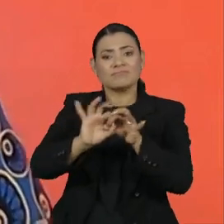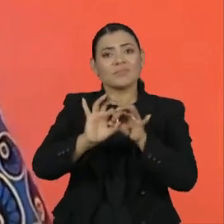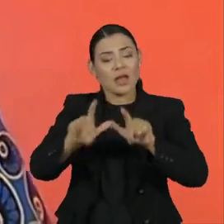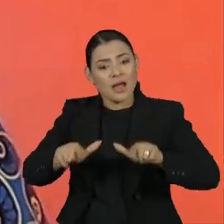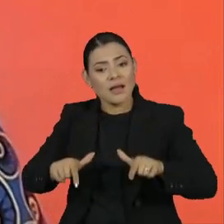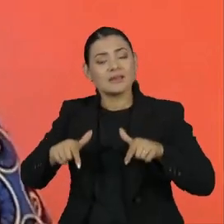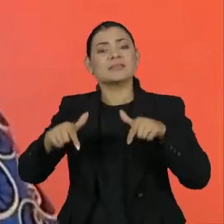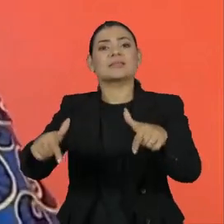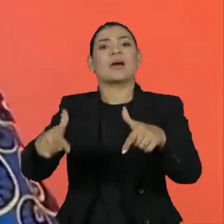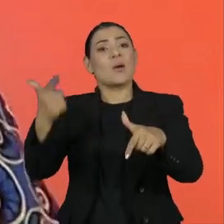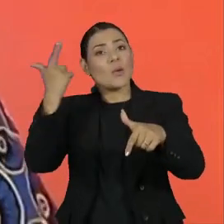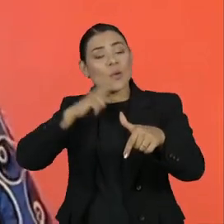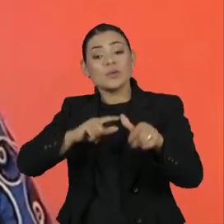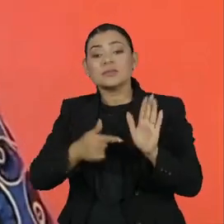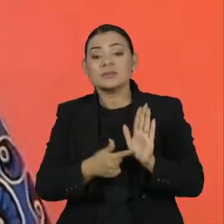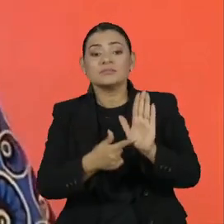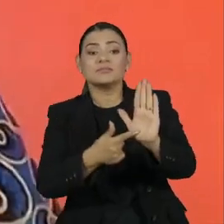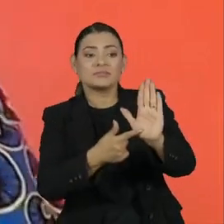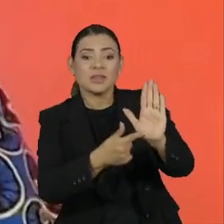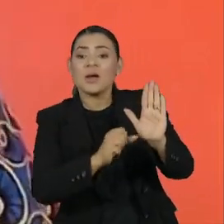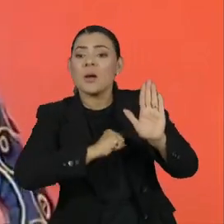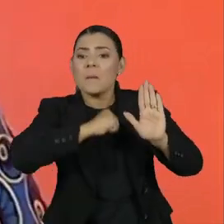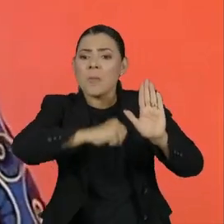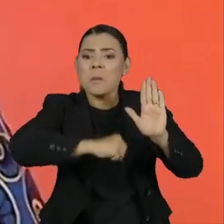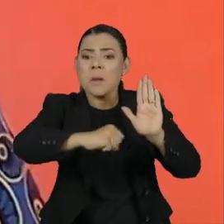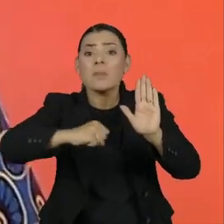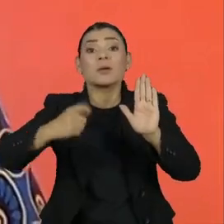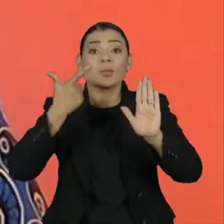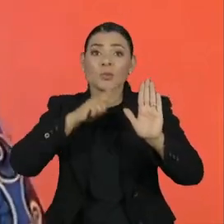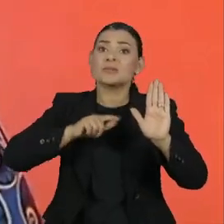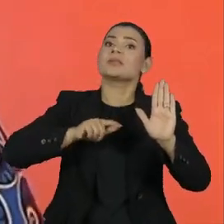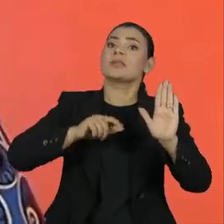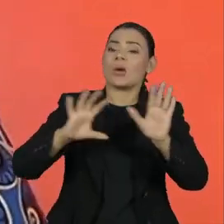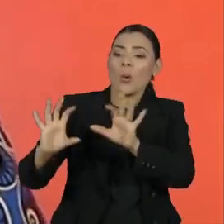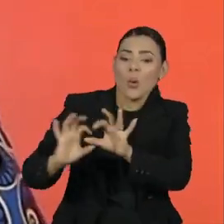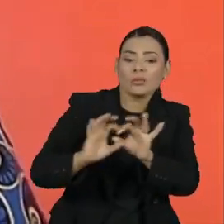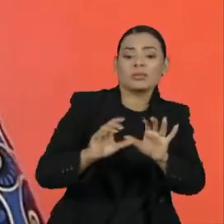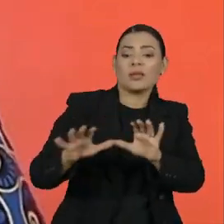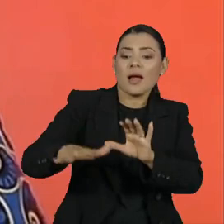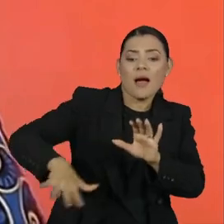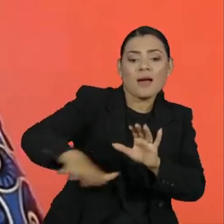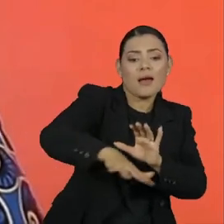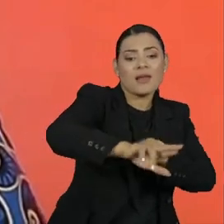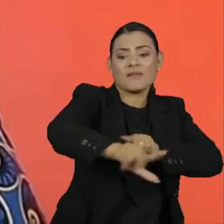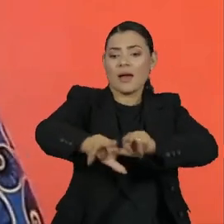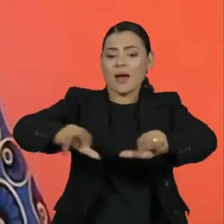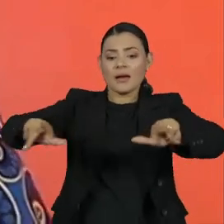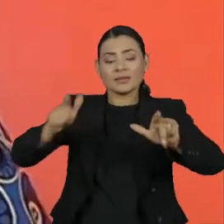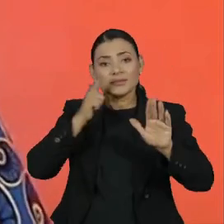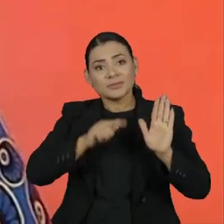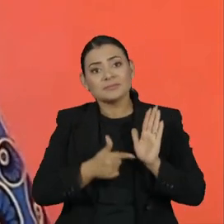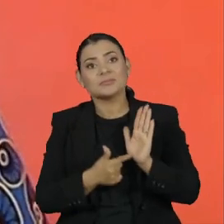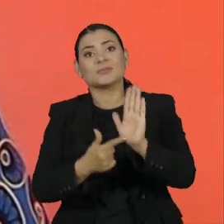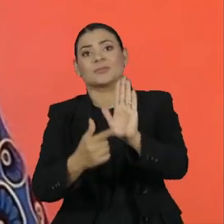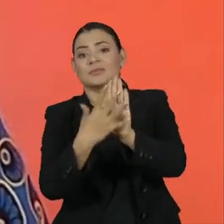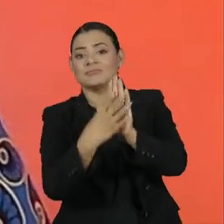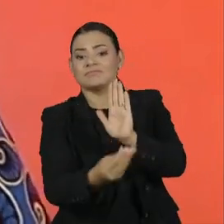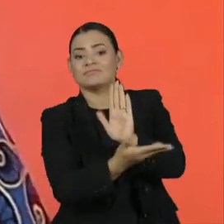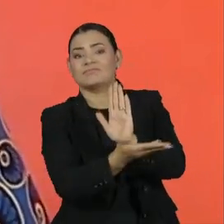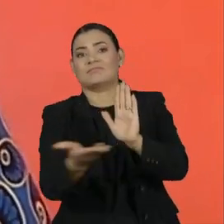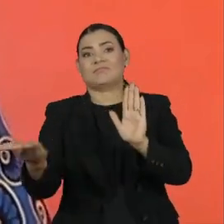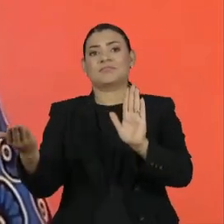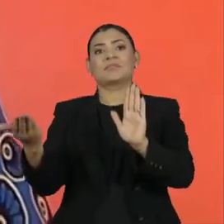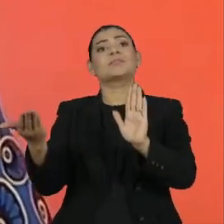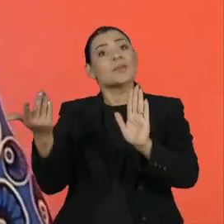iniciativas, levar novas imagens e novos contextos e novas formas de comunicar e